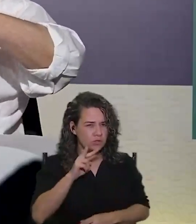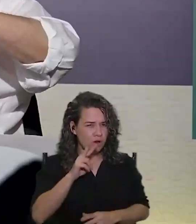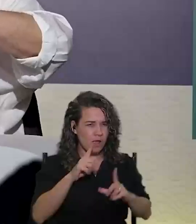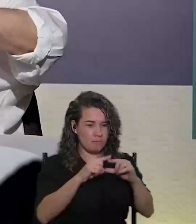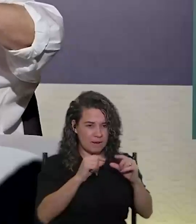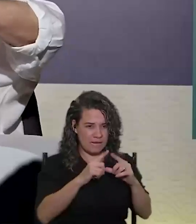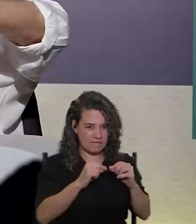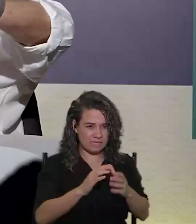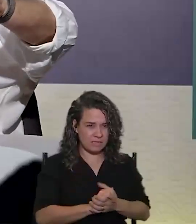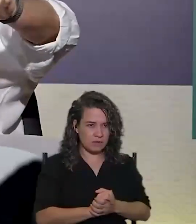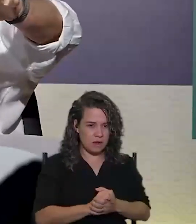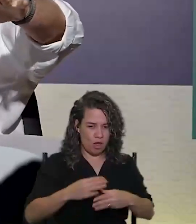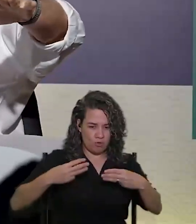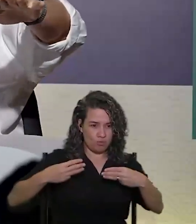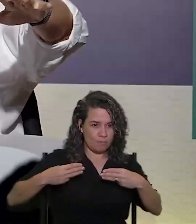ministérios, nada.